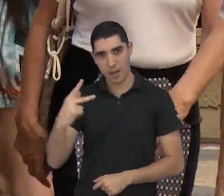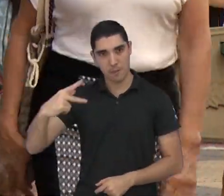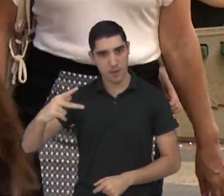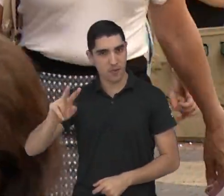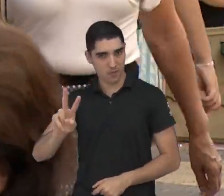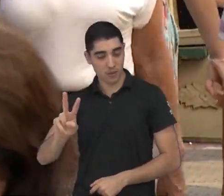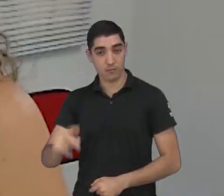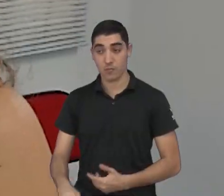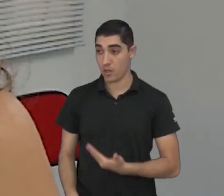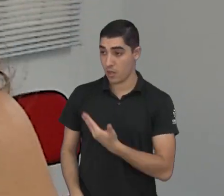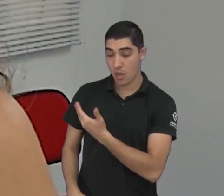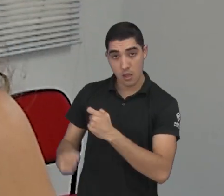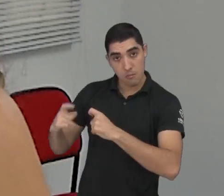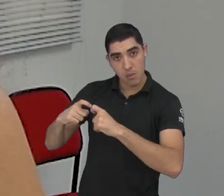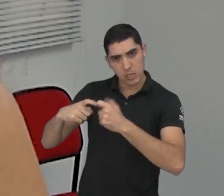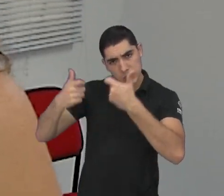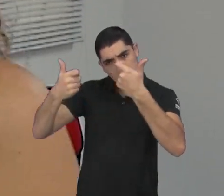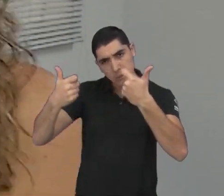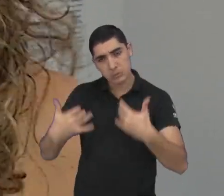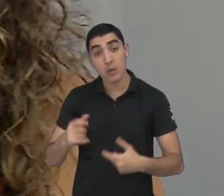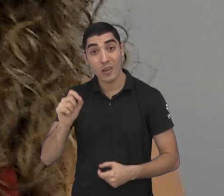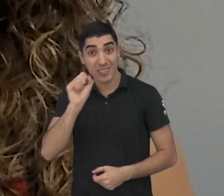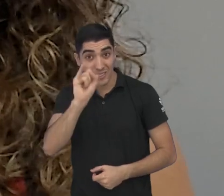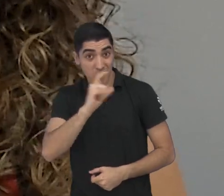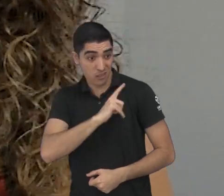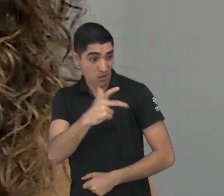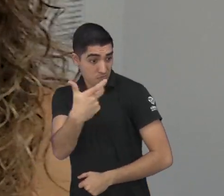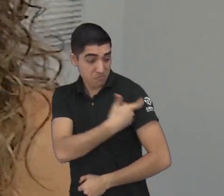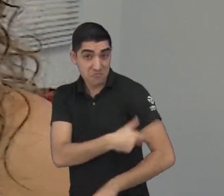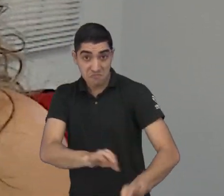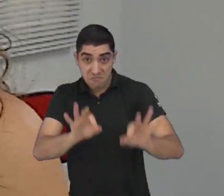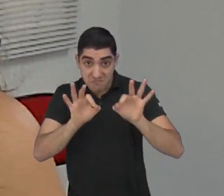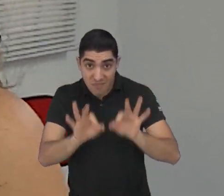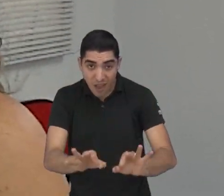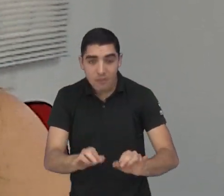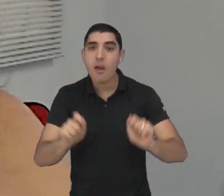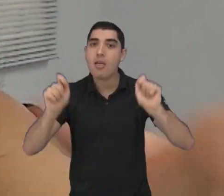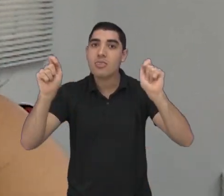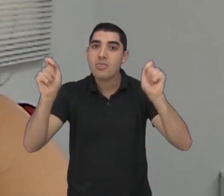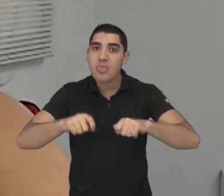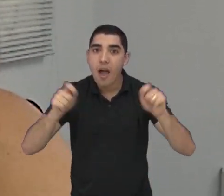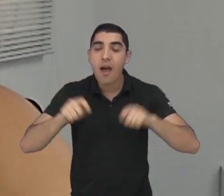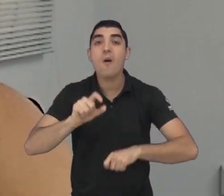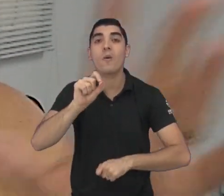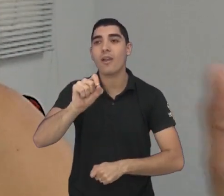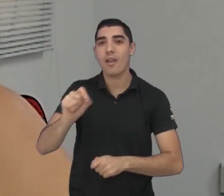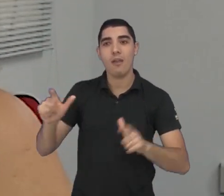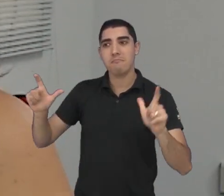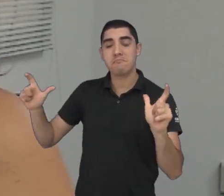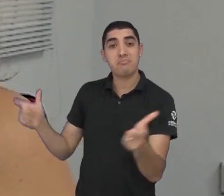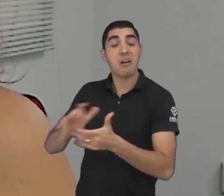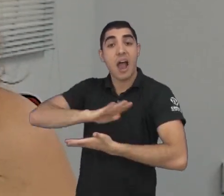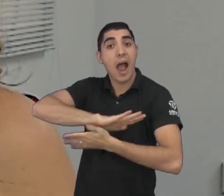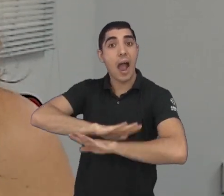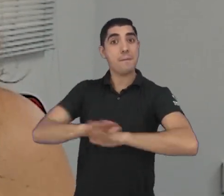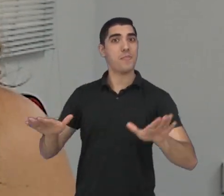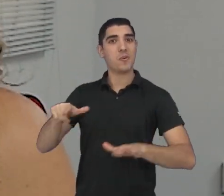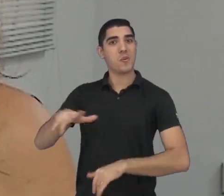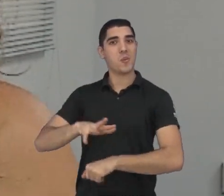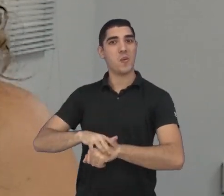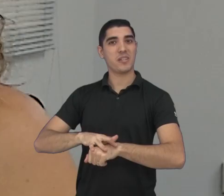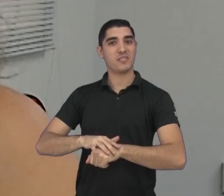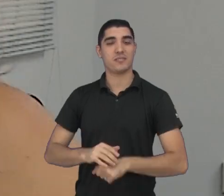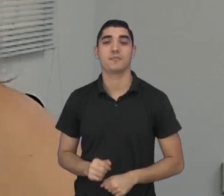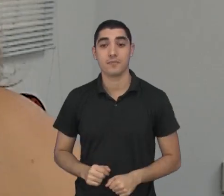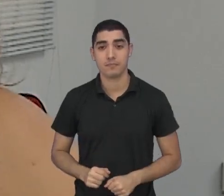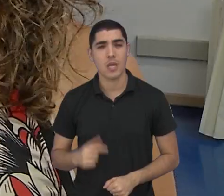pelo HPV, a especialista afirma que, com a vacinação efetiva, seria possível até mesmo erradicar a